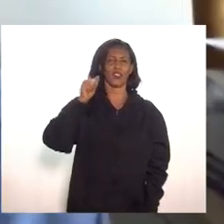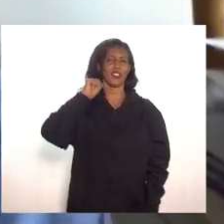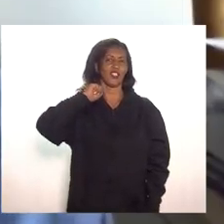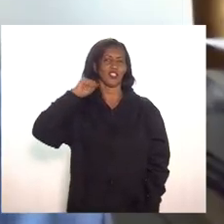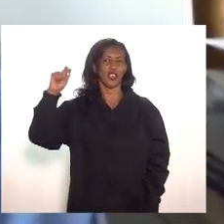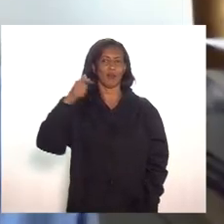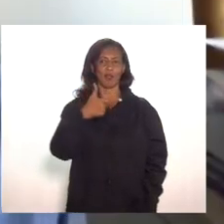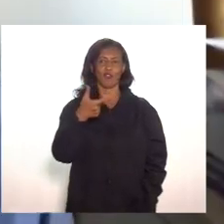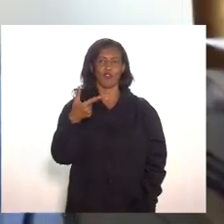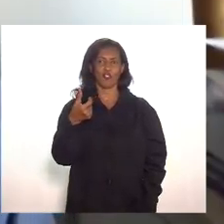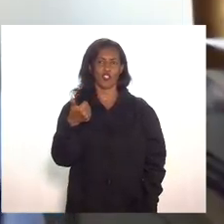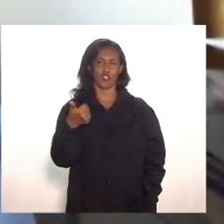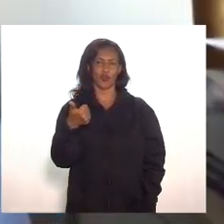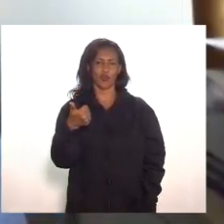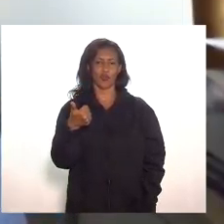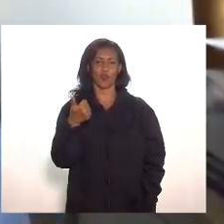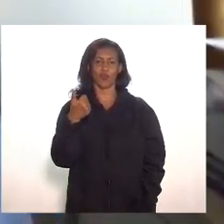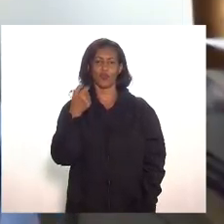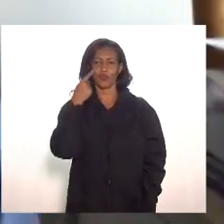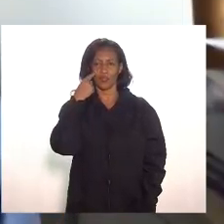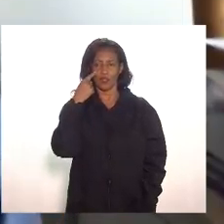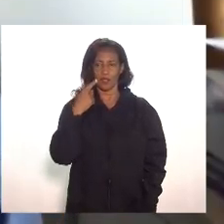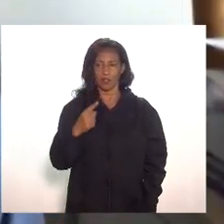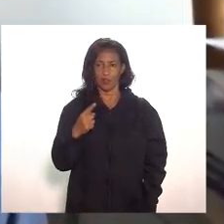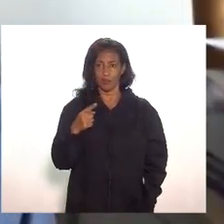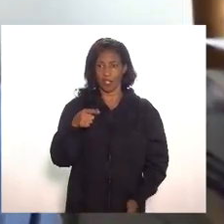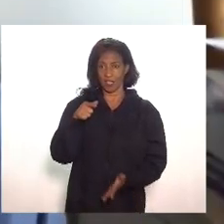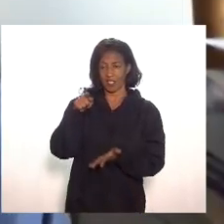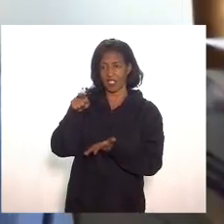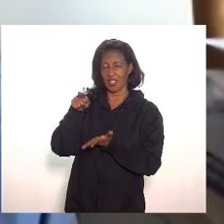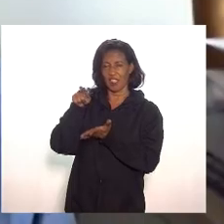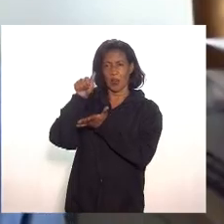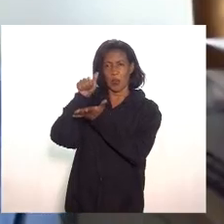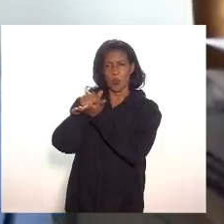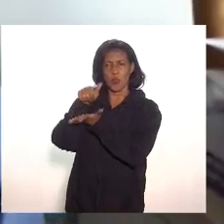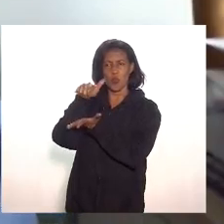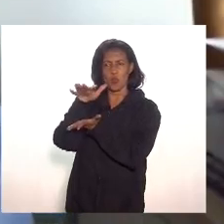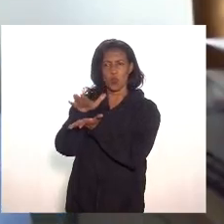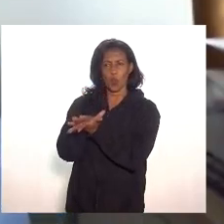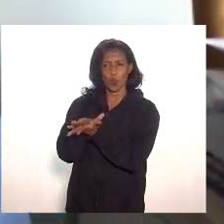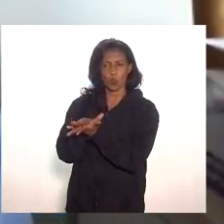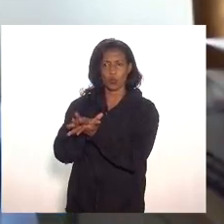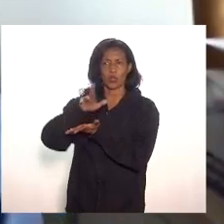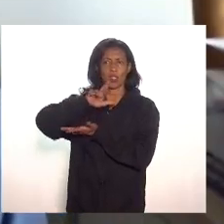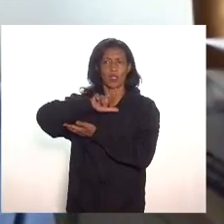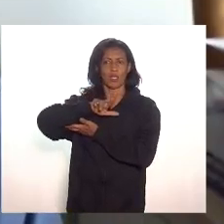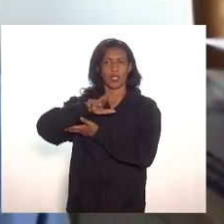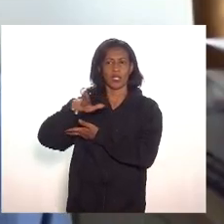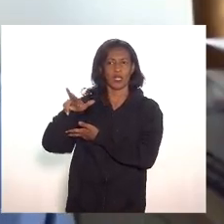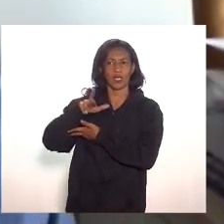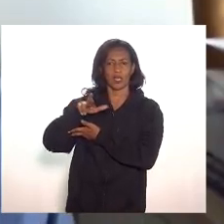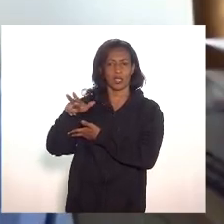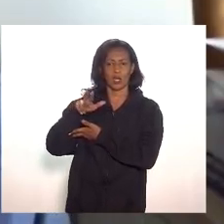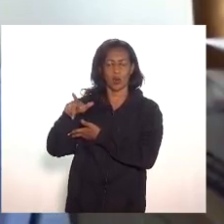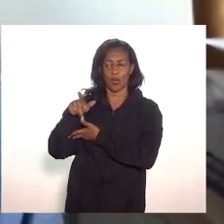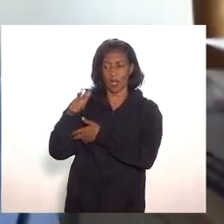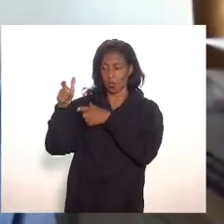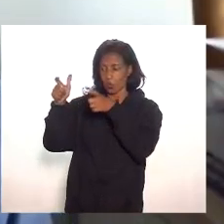de abril de 2021, prevê que constatada a infração de trânsito, que não seja possível sanar no